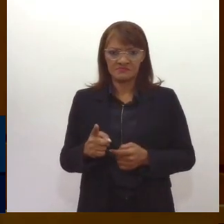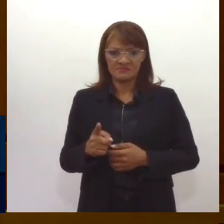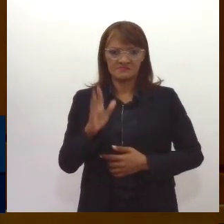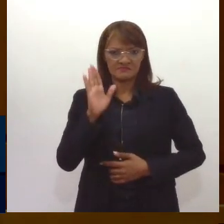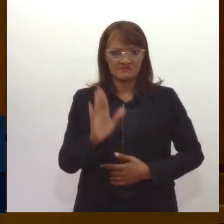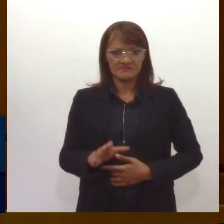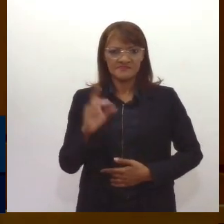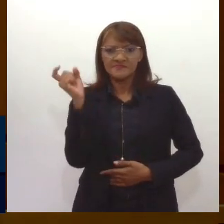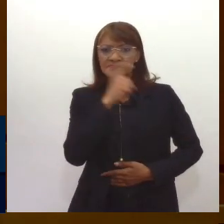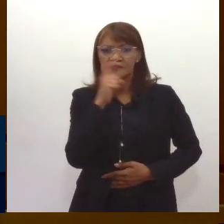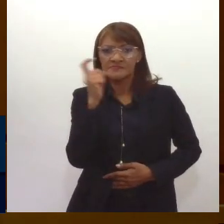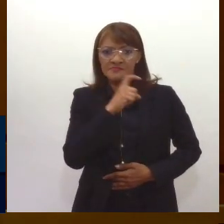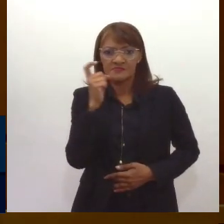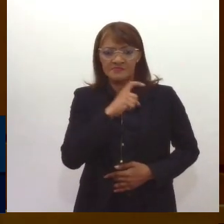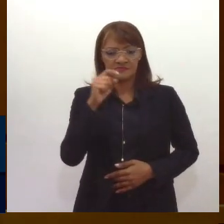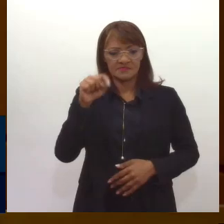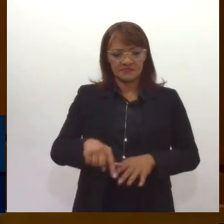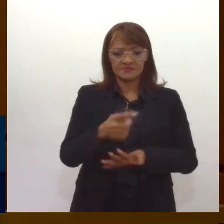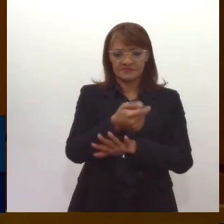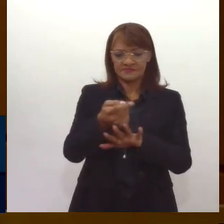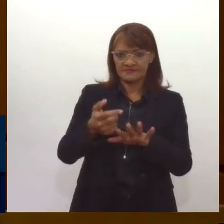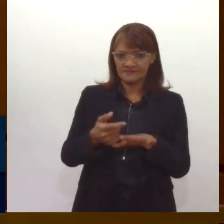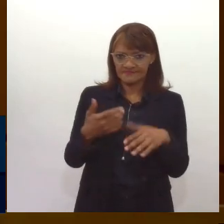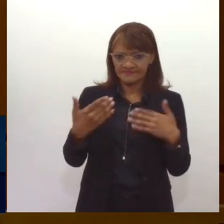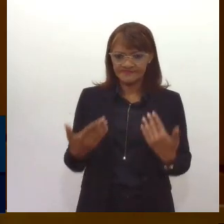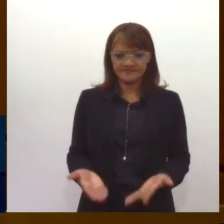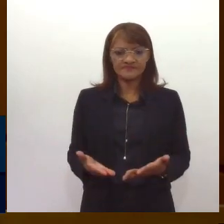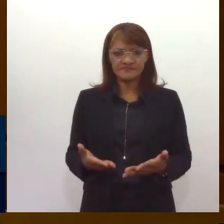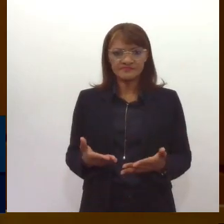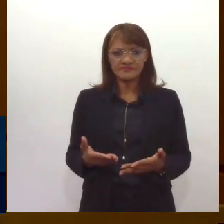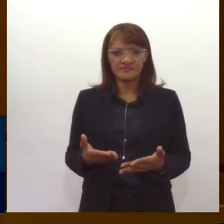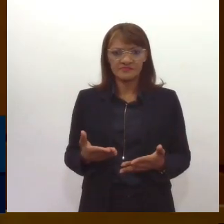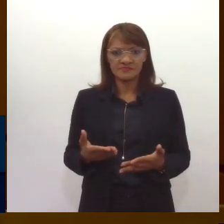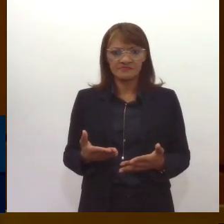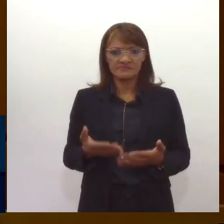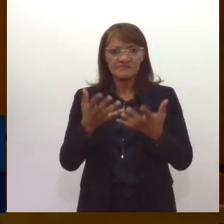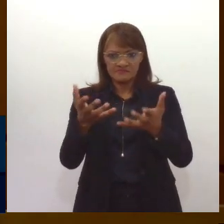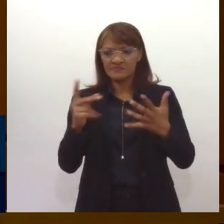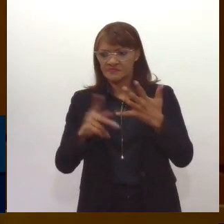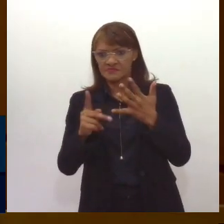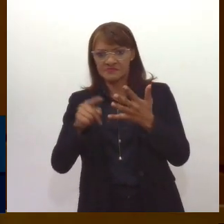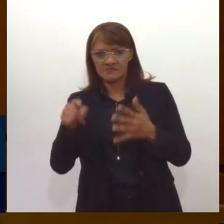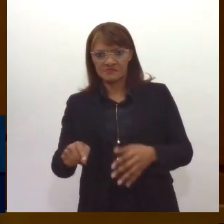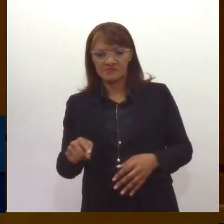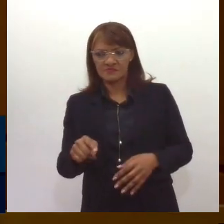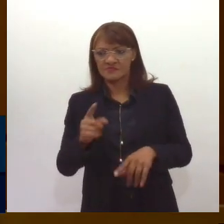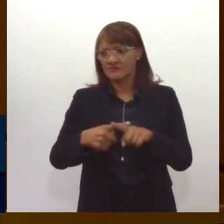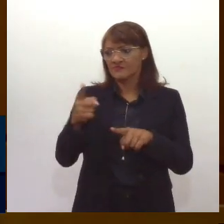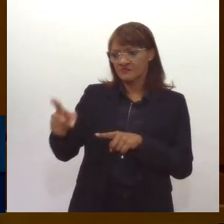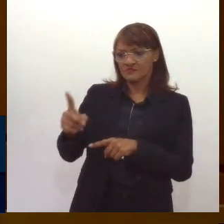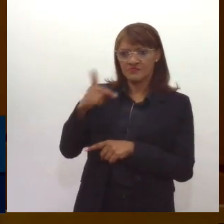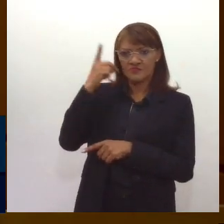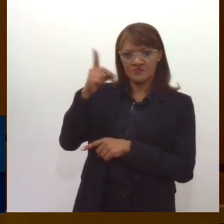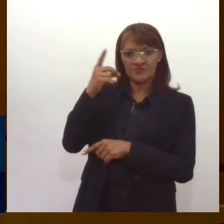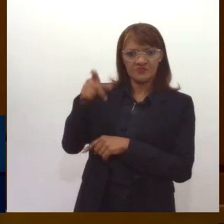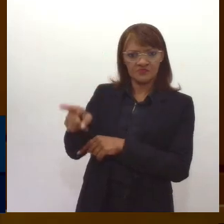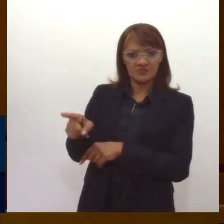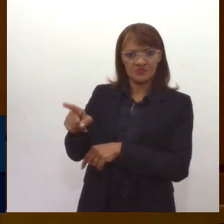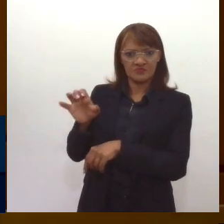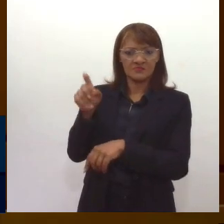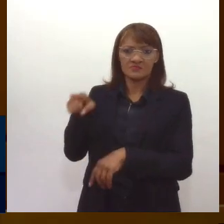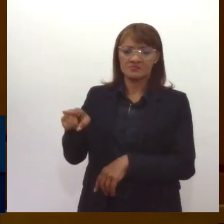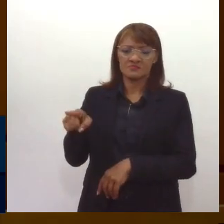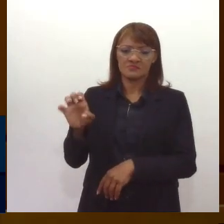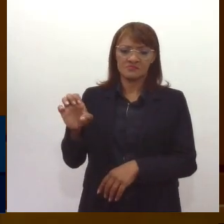querer descredibilizar, né, deputados porque é da esquerda, generalizar, isso é uma afronta à